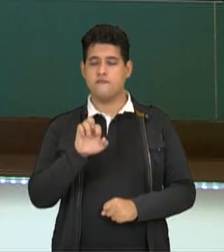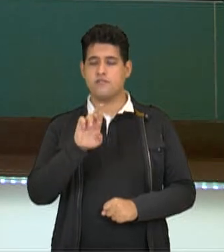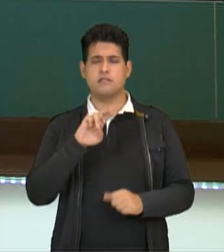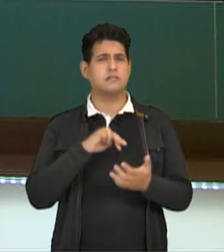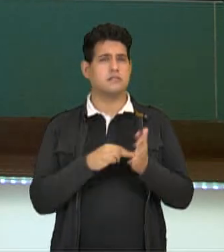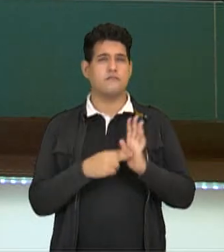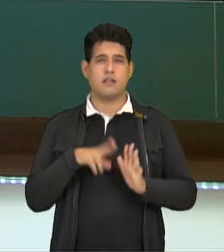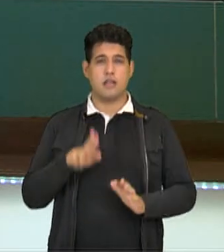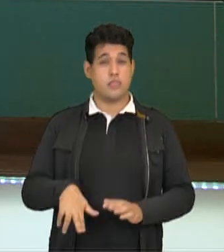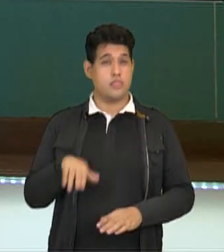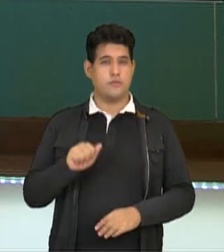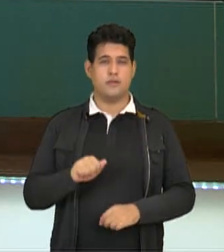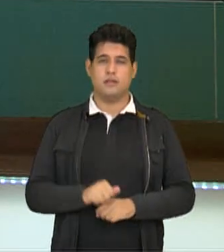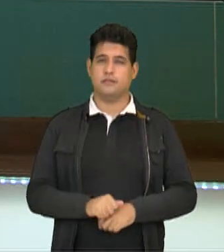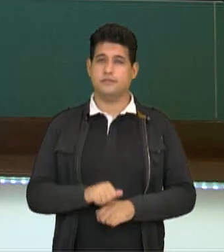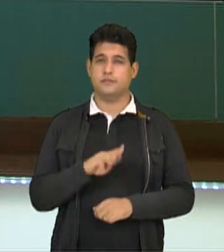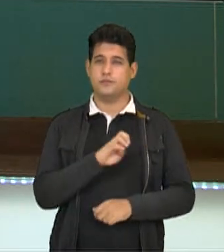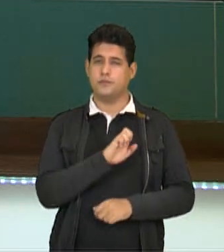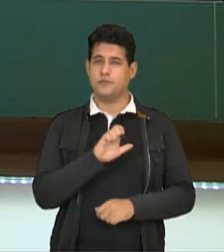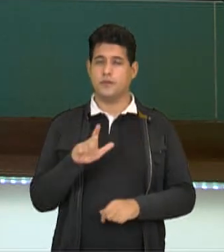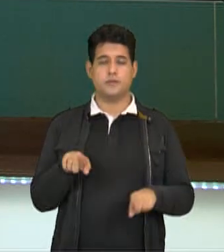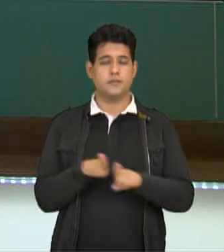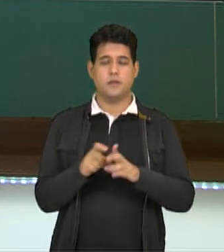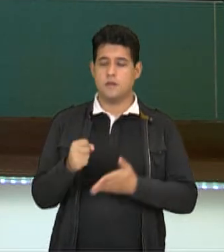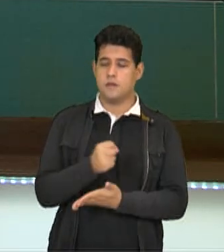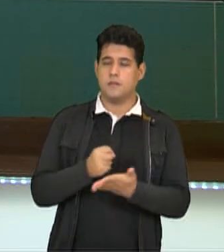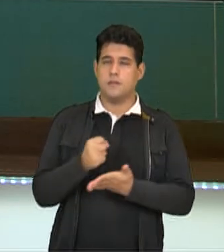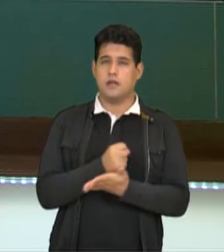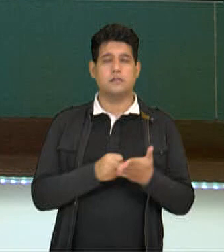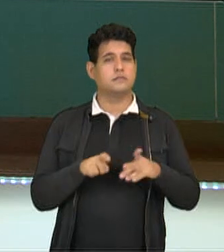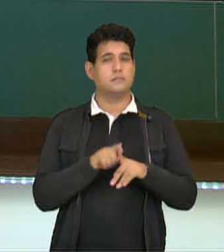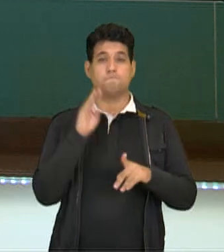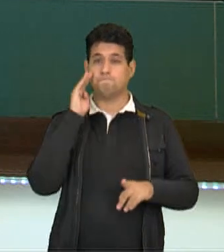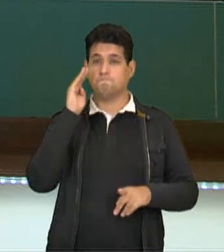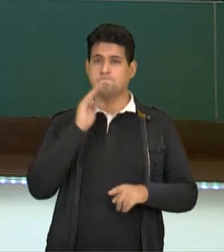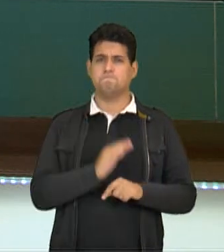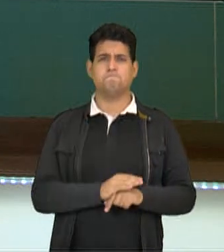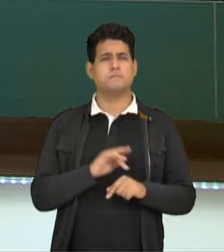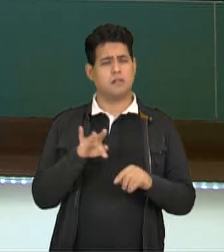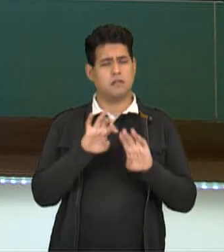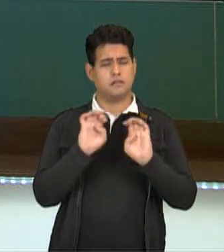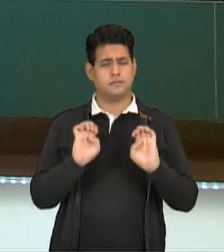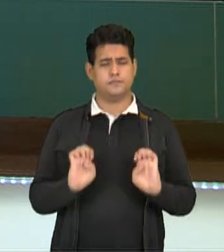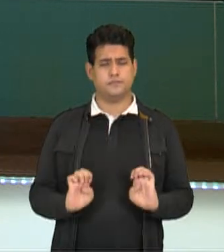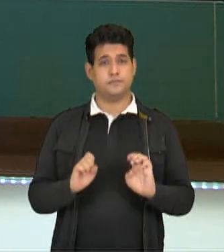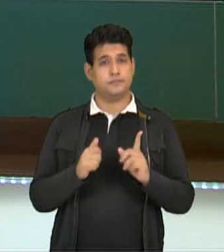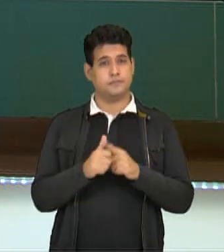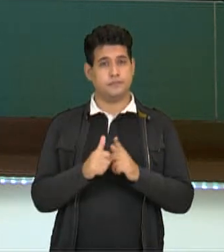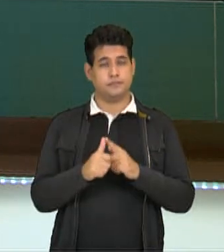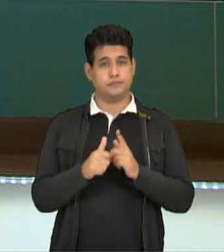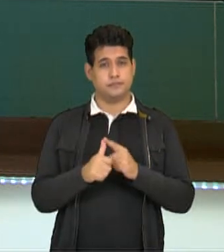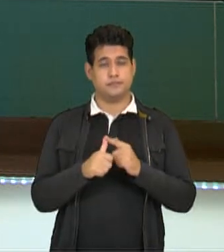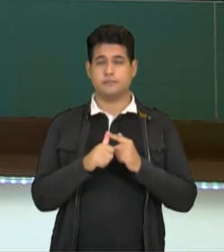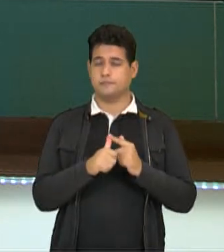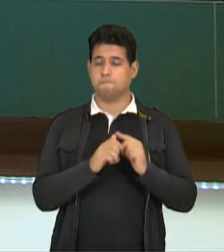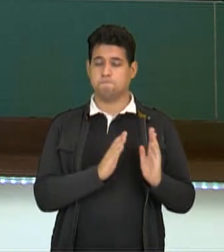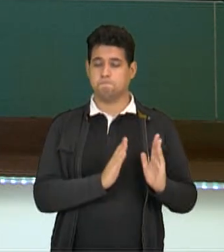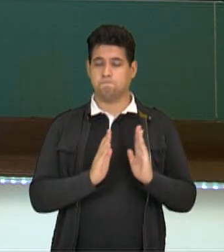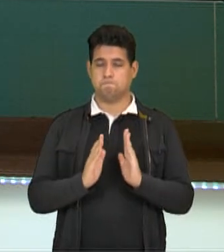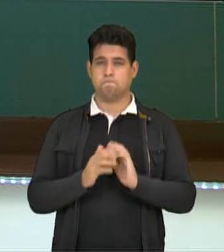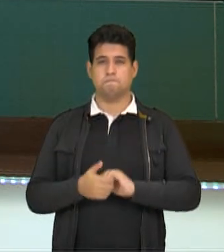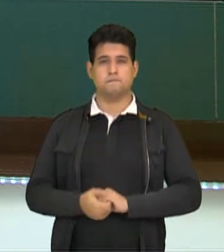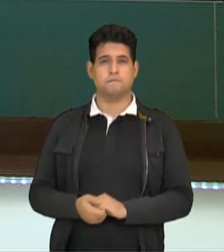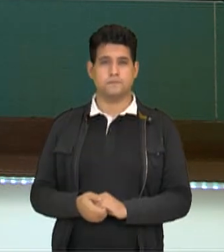nunca. O will e a forma básica do verbo principal. Essa é a estrutura da primeira condicional.